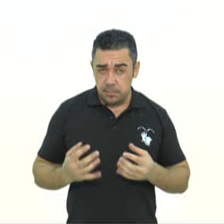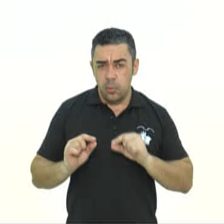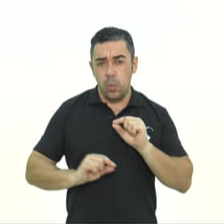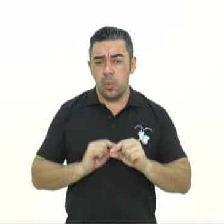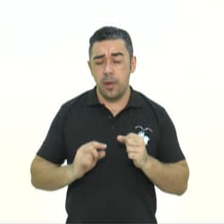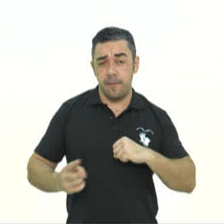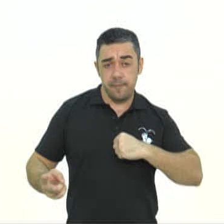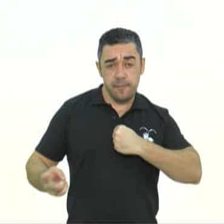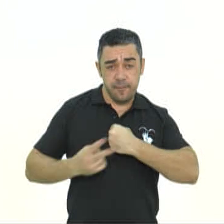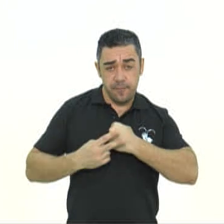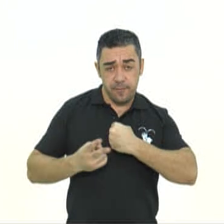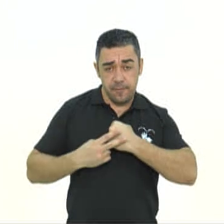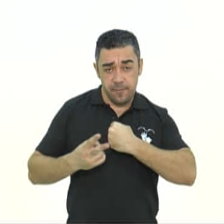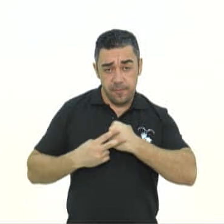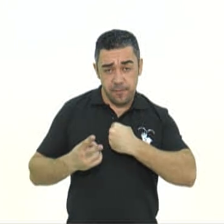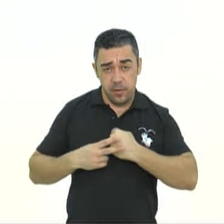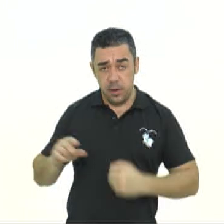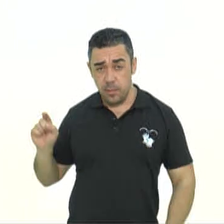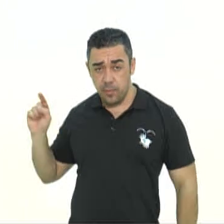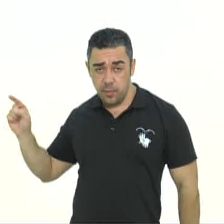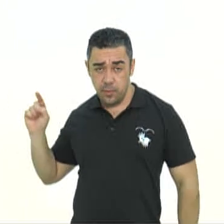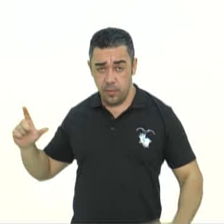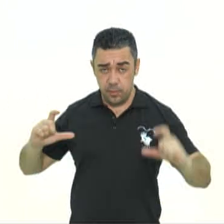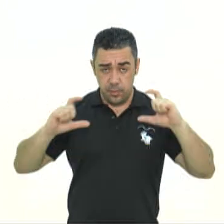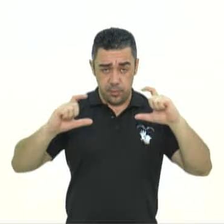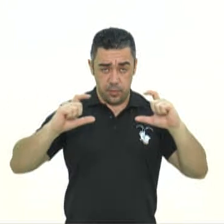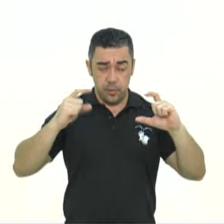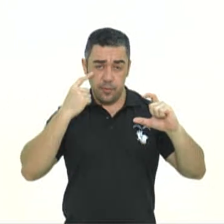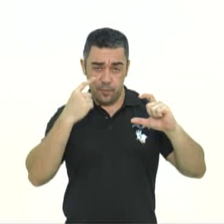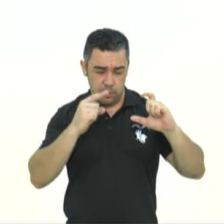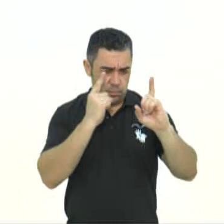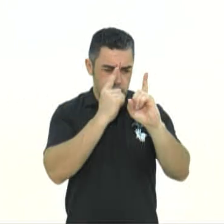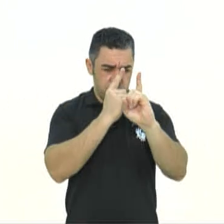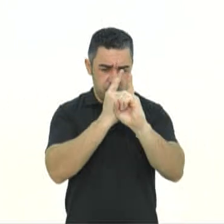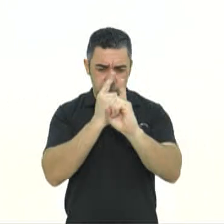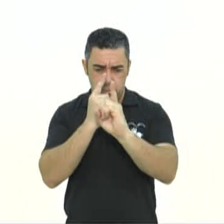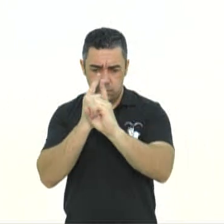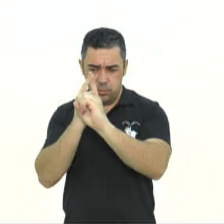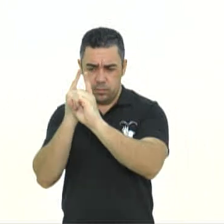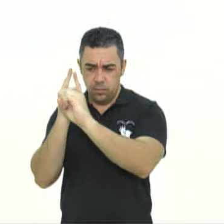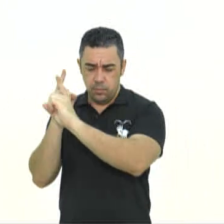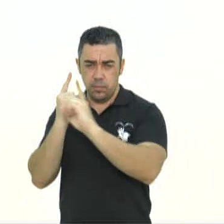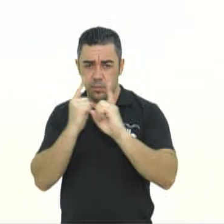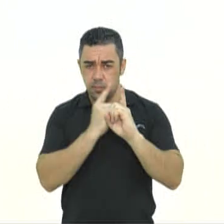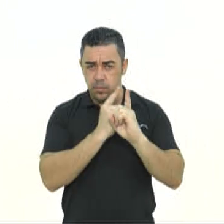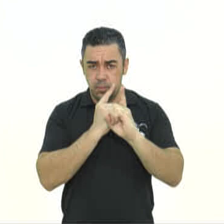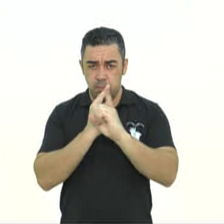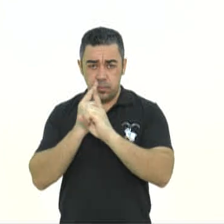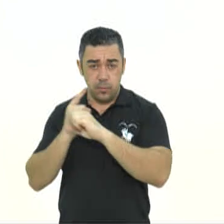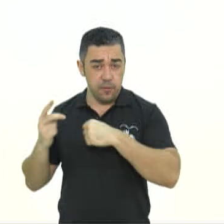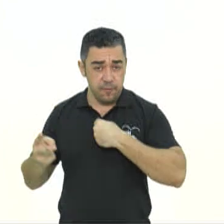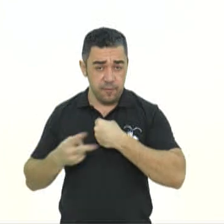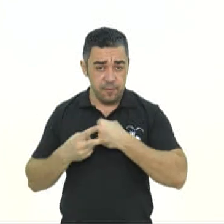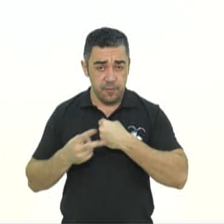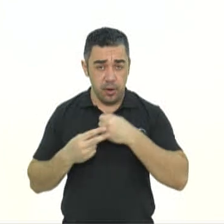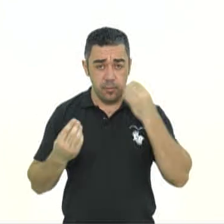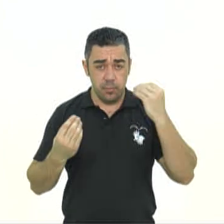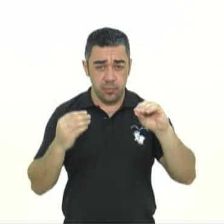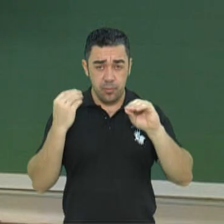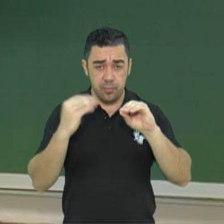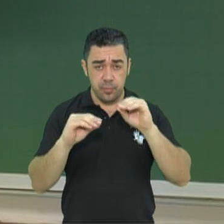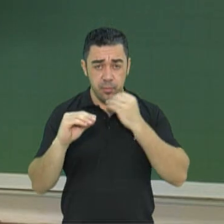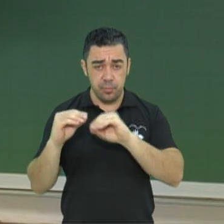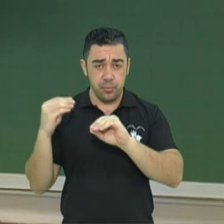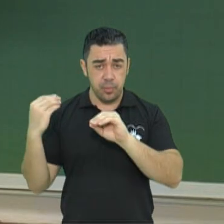os verbos que aparecem nesse trecho. Então, você vai verificar, vai observar quais são os verbos que aparecem e você